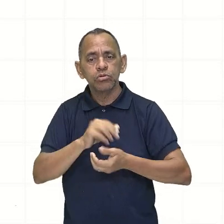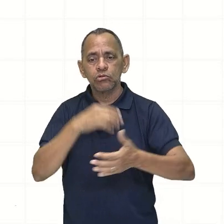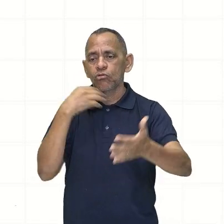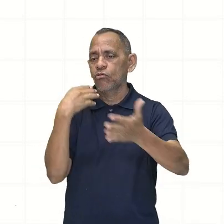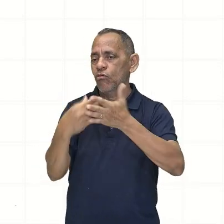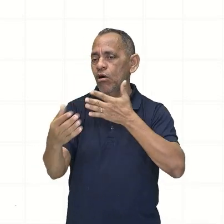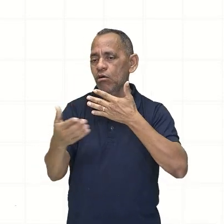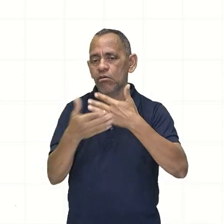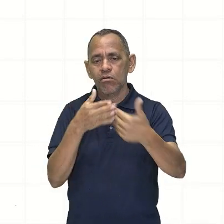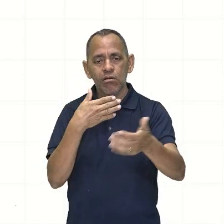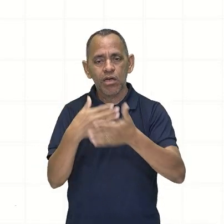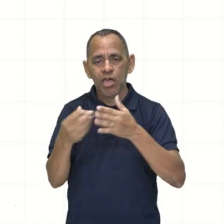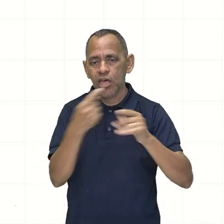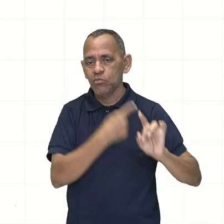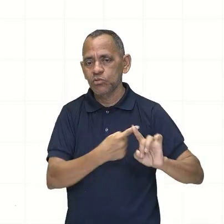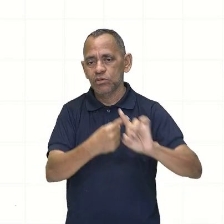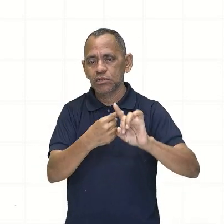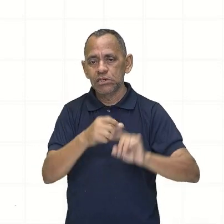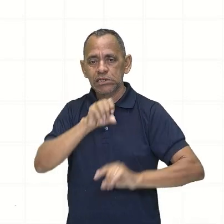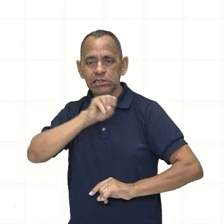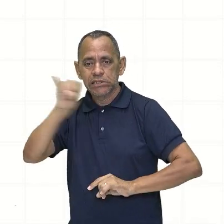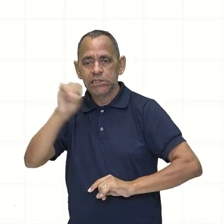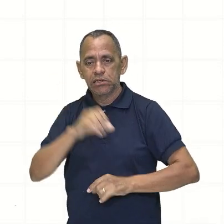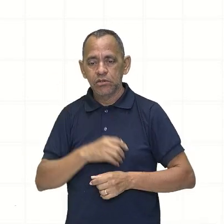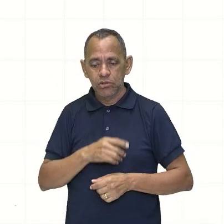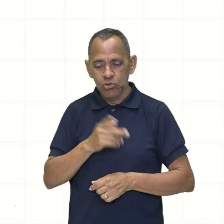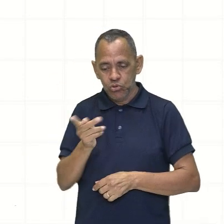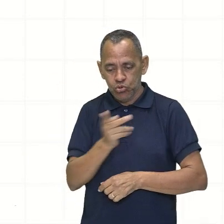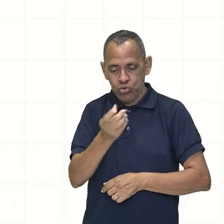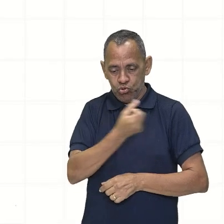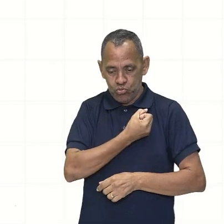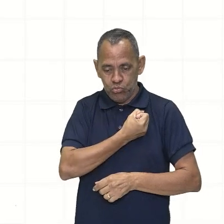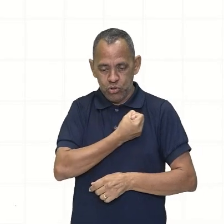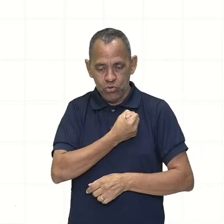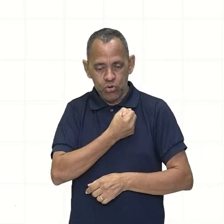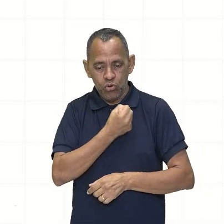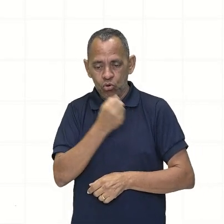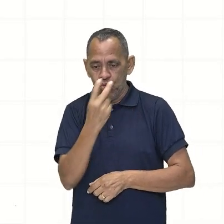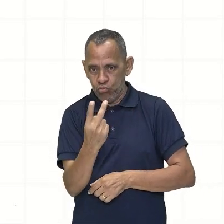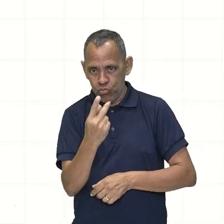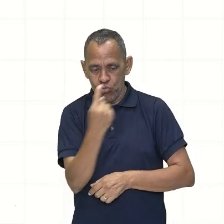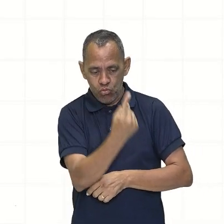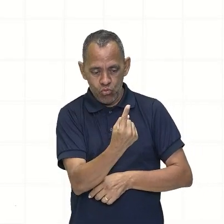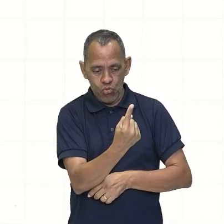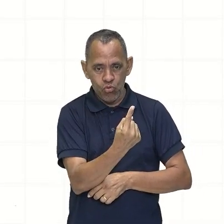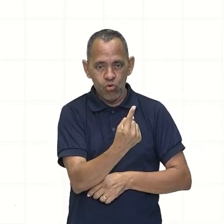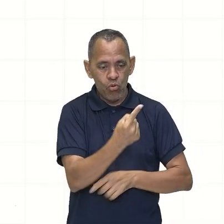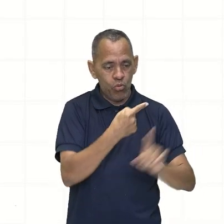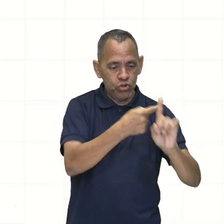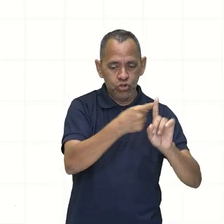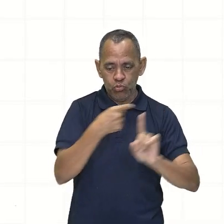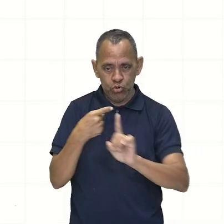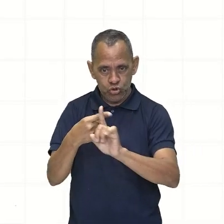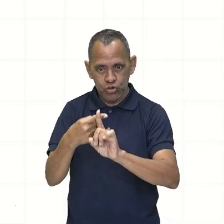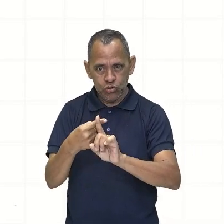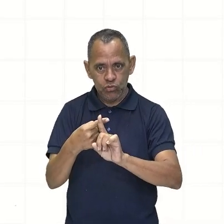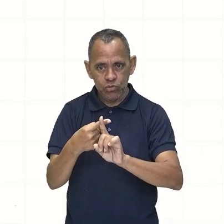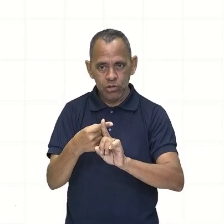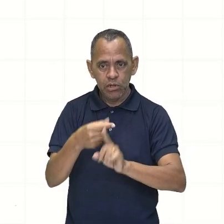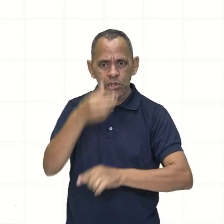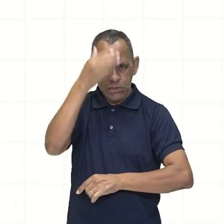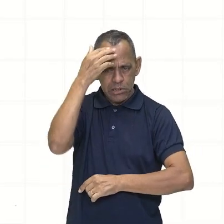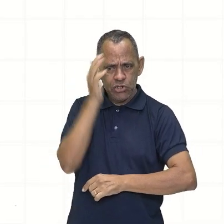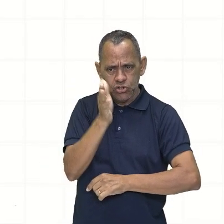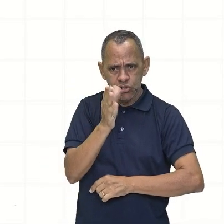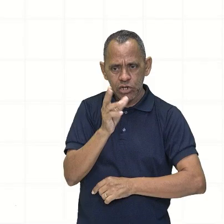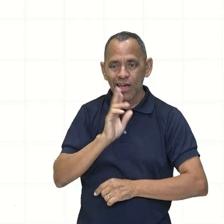multiplicação. Se os meus dois números, se um for positivo e o outro positivo, eu já sei que meu